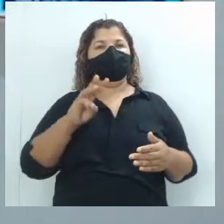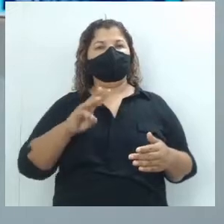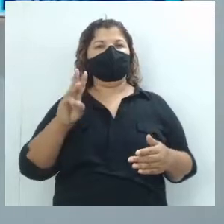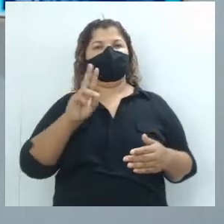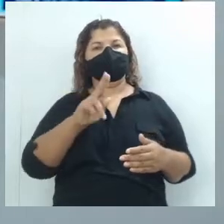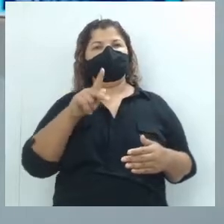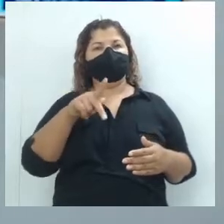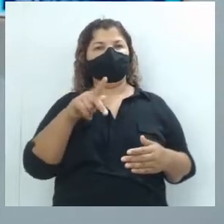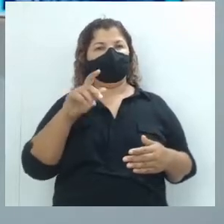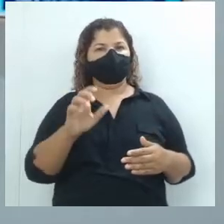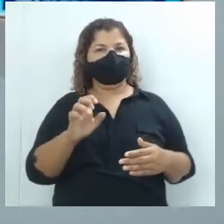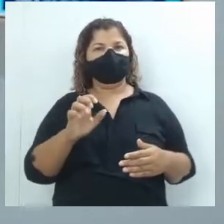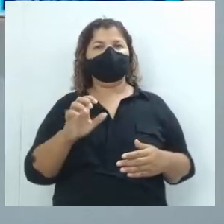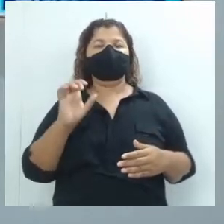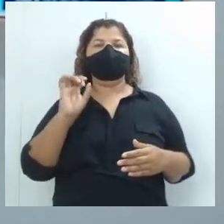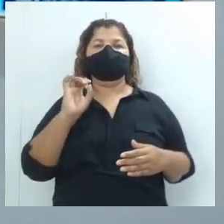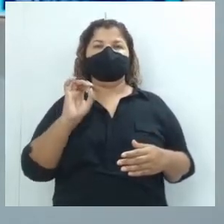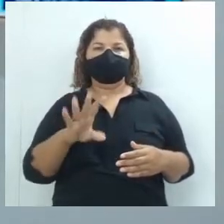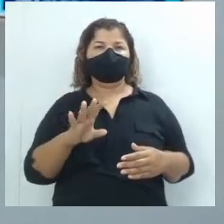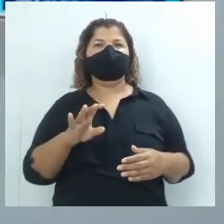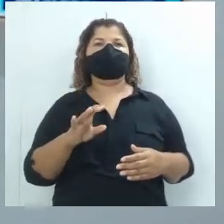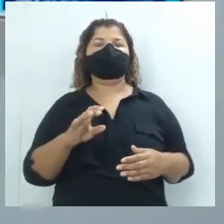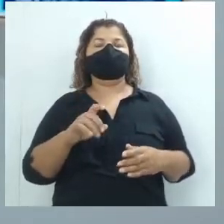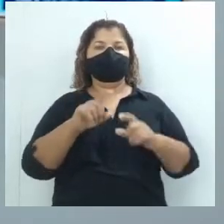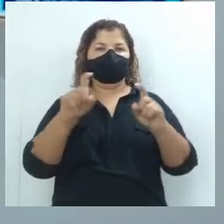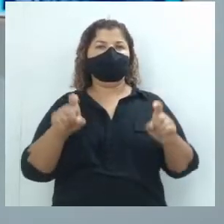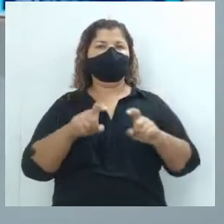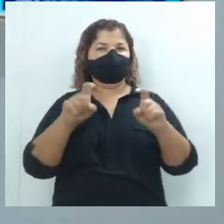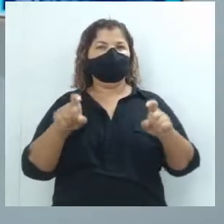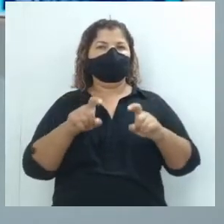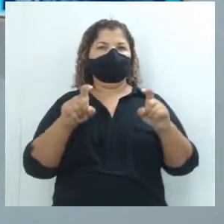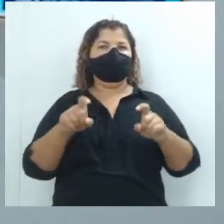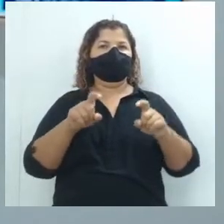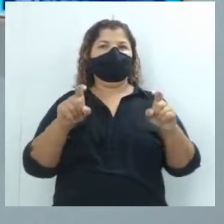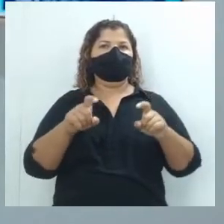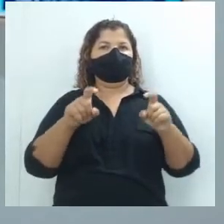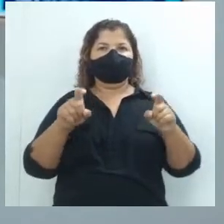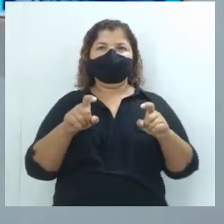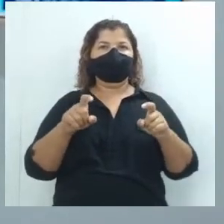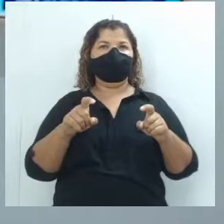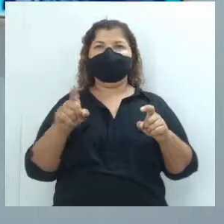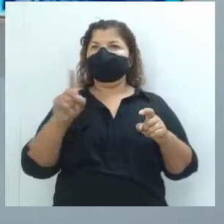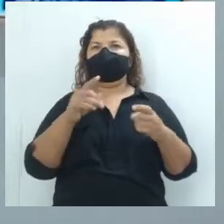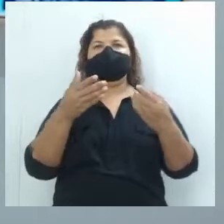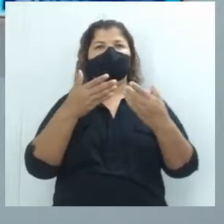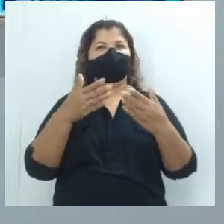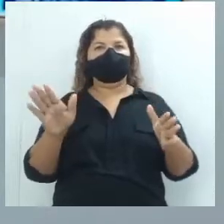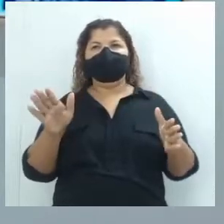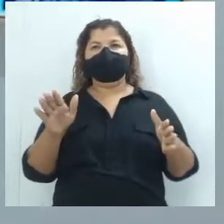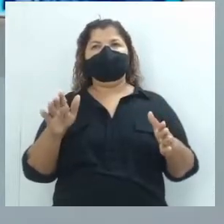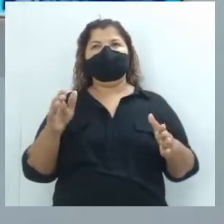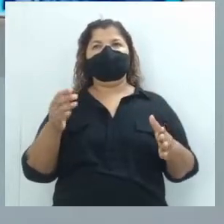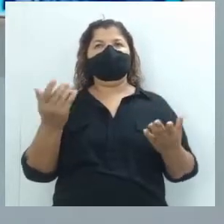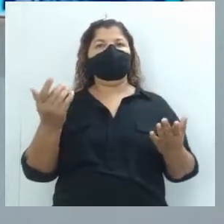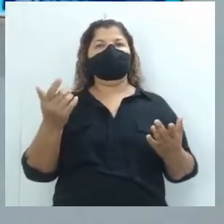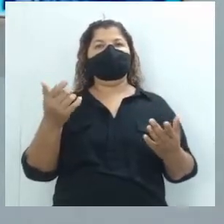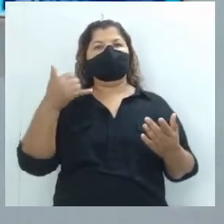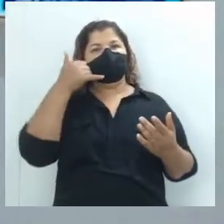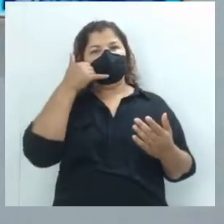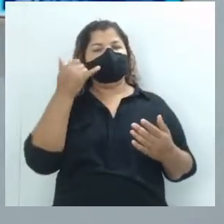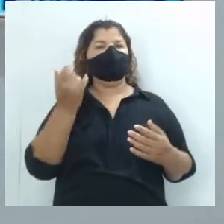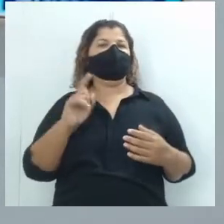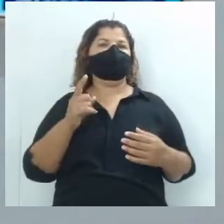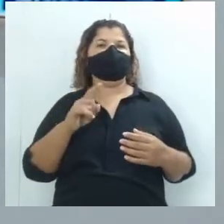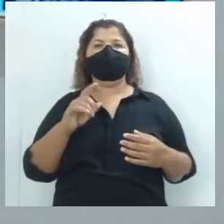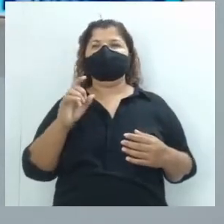importante, tá? Só pelo computador. Esse site ele não abre em dispositivo móvel.